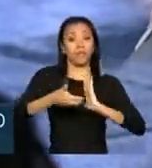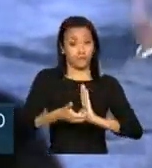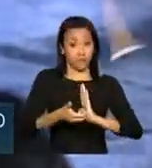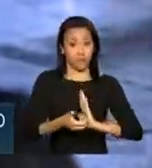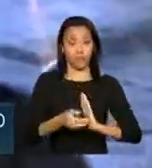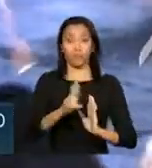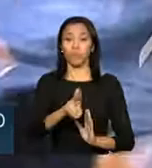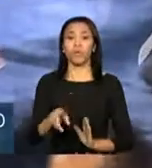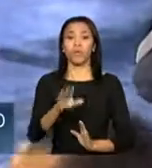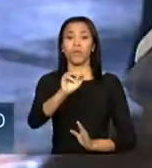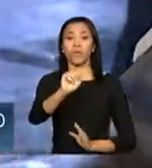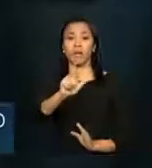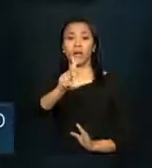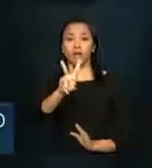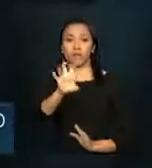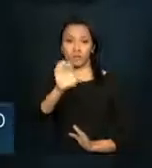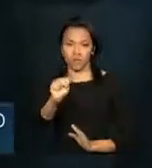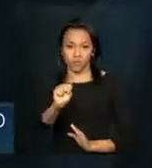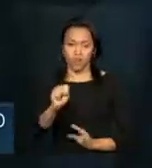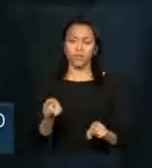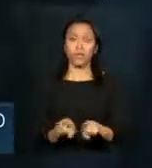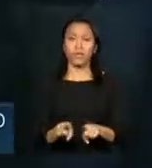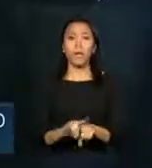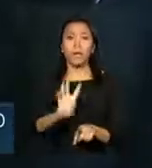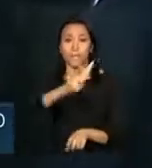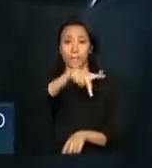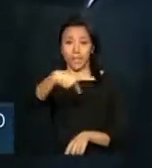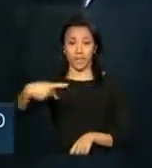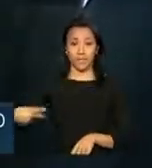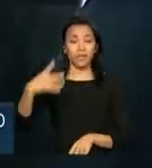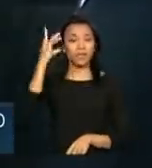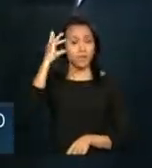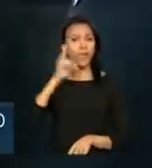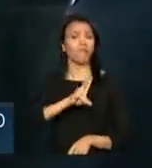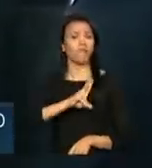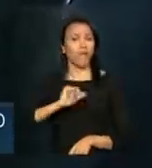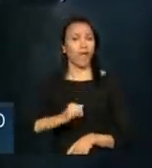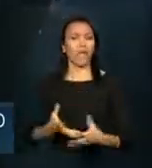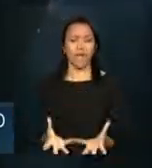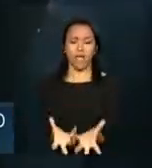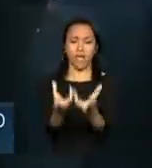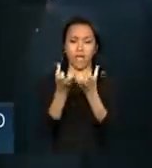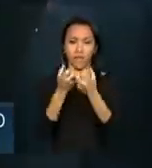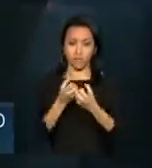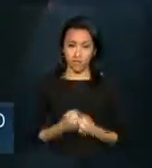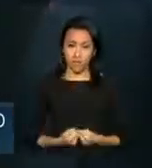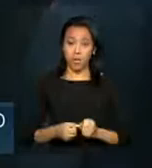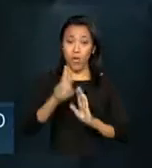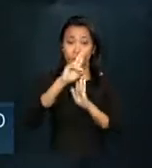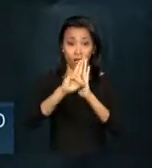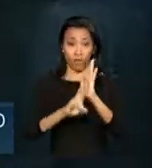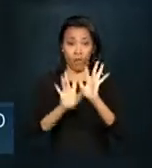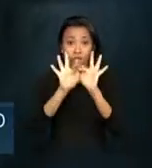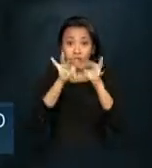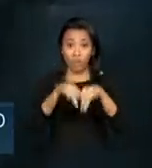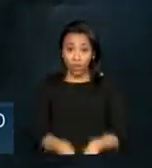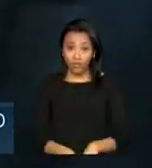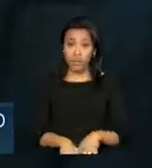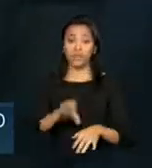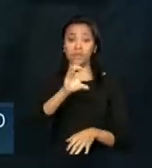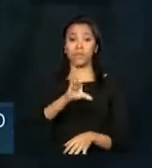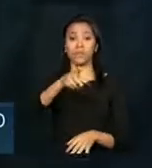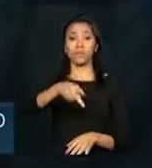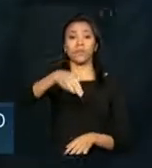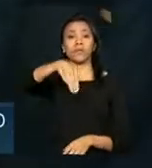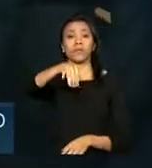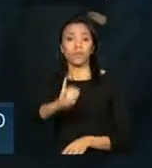Alves. A presidenta Dilma Rousseff vai receber o relatório final da CPMI. A sessão